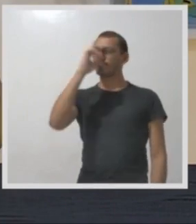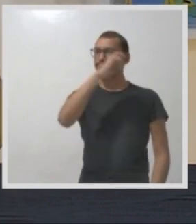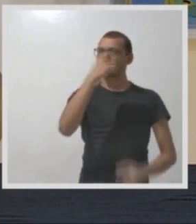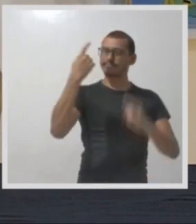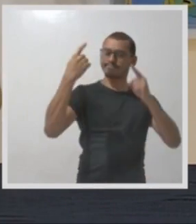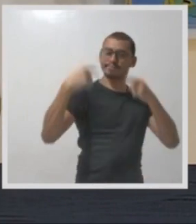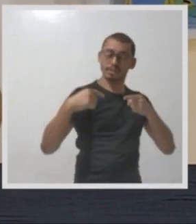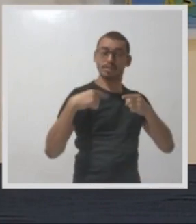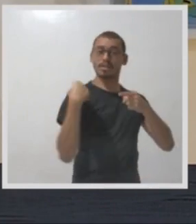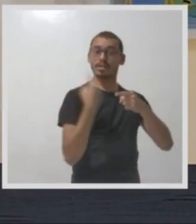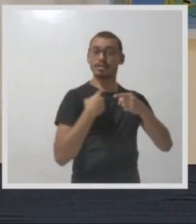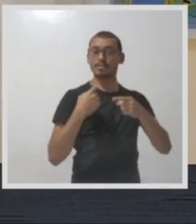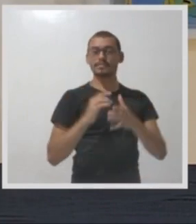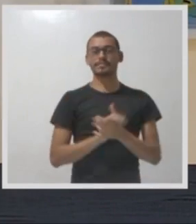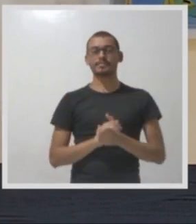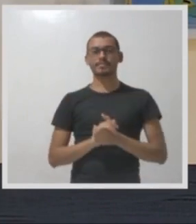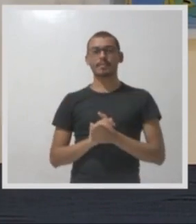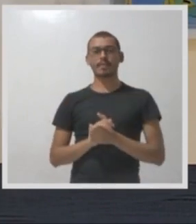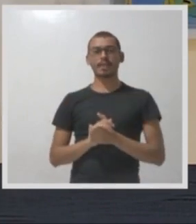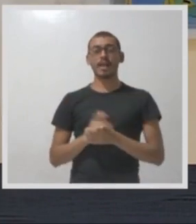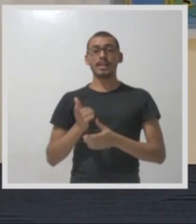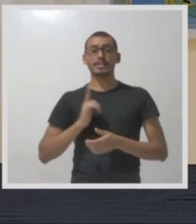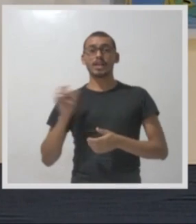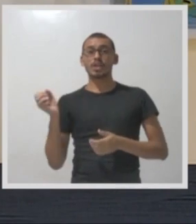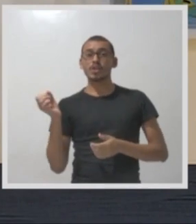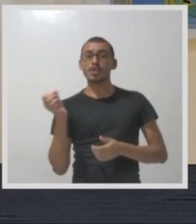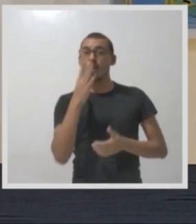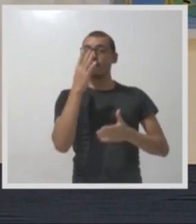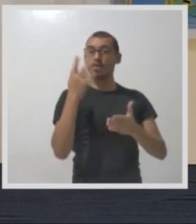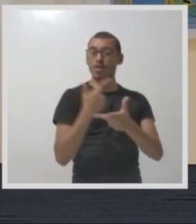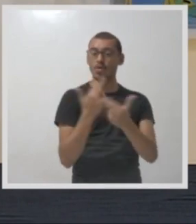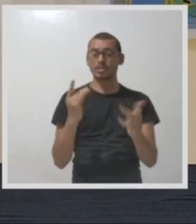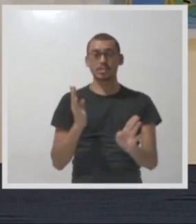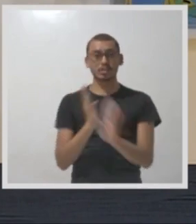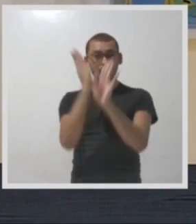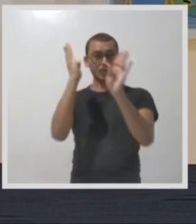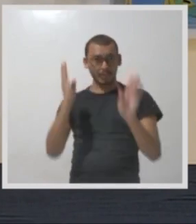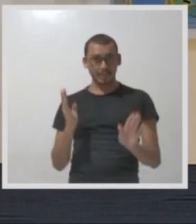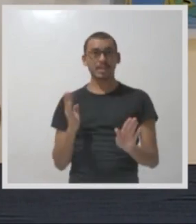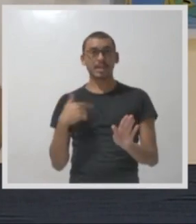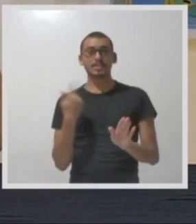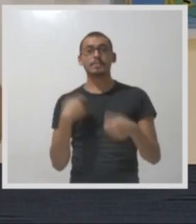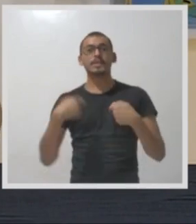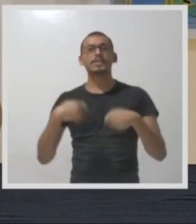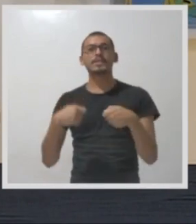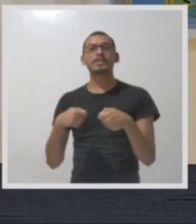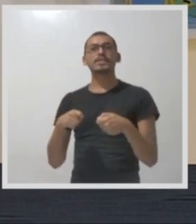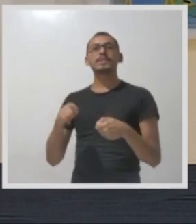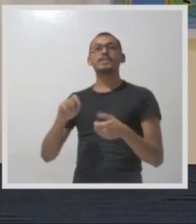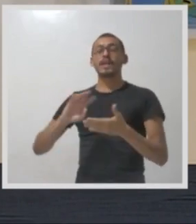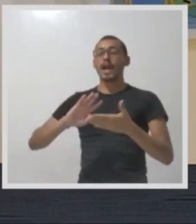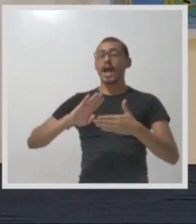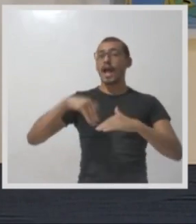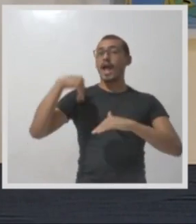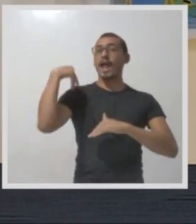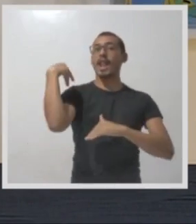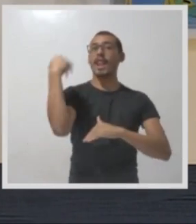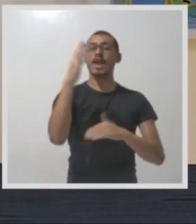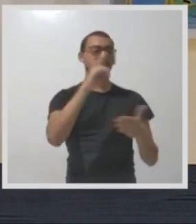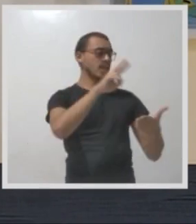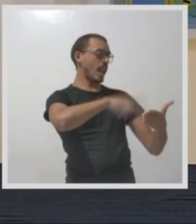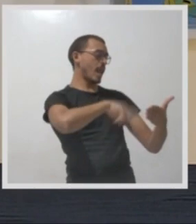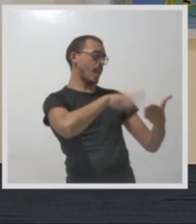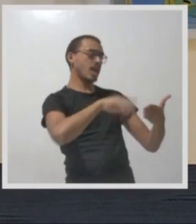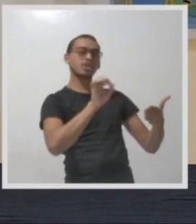precisamos Isso traz novos desafios para nós. Nós precisamos interpretar para além das letras. Nós agora temos